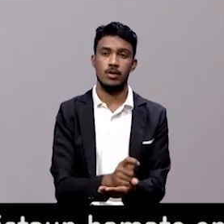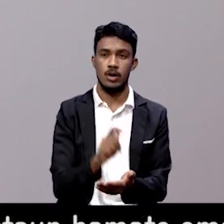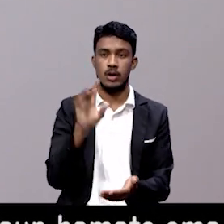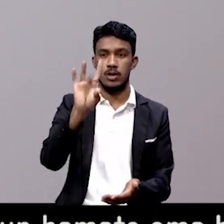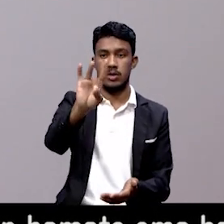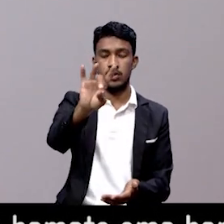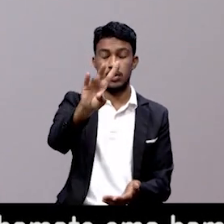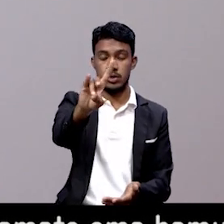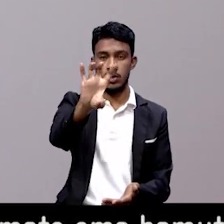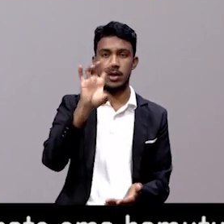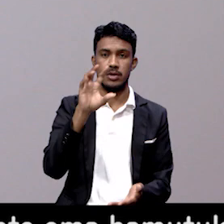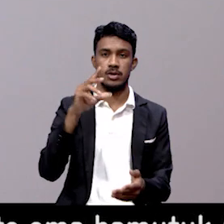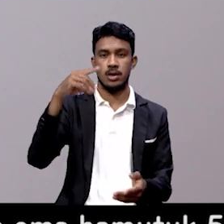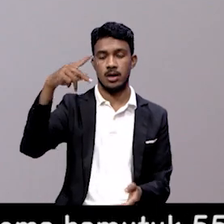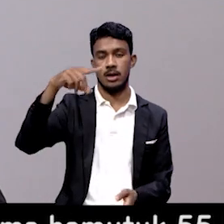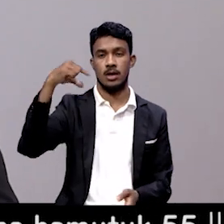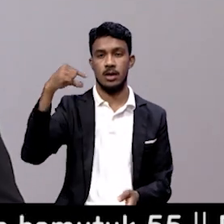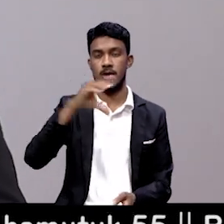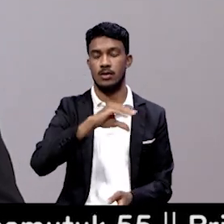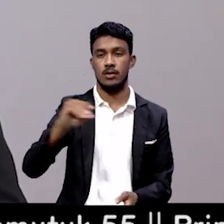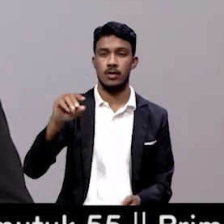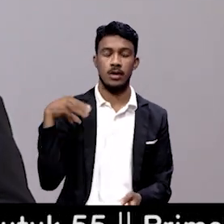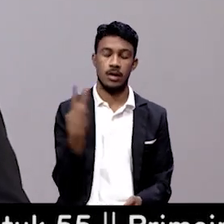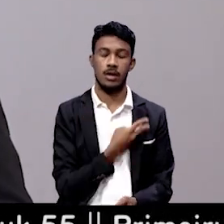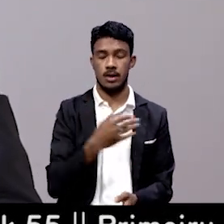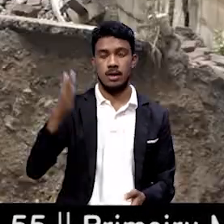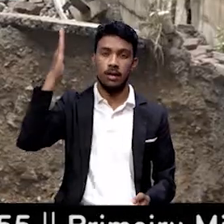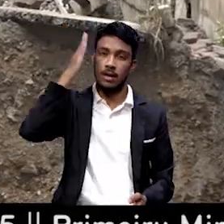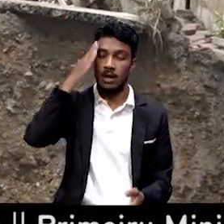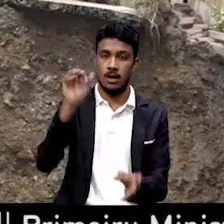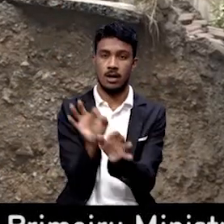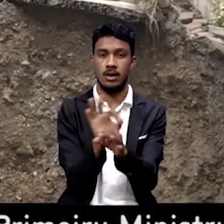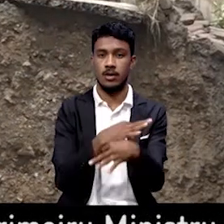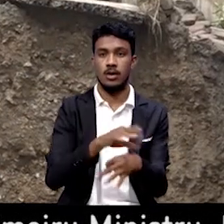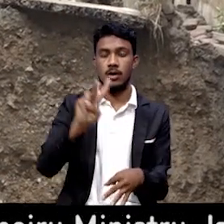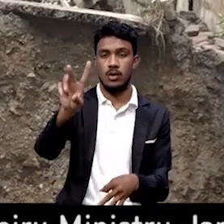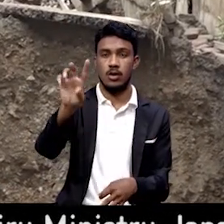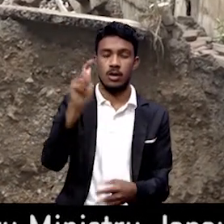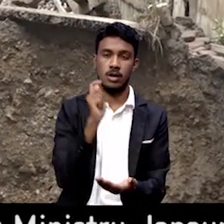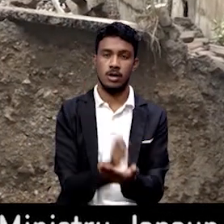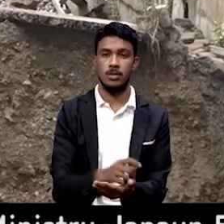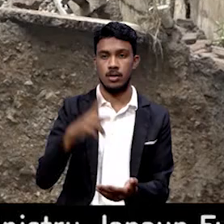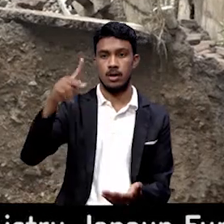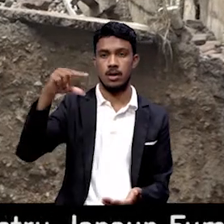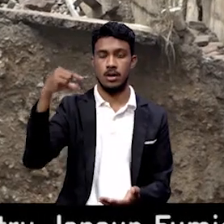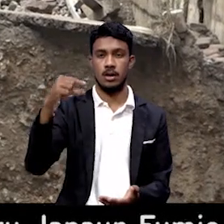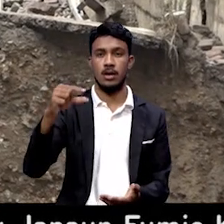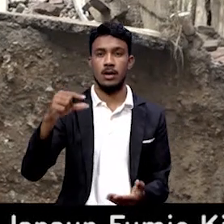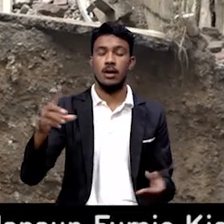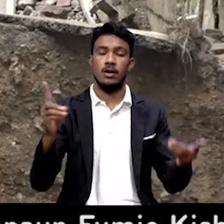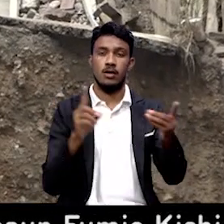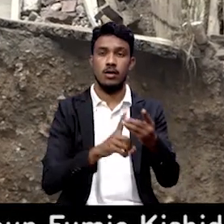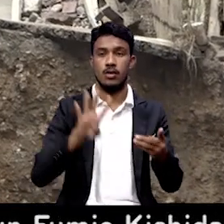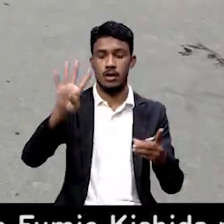na 2.000 quilo. Deve ita reabilitando. Relaciona o acontecimento e a Loron Hat Fulan